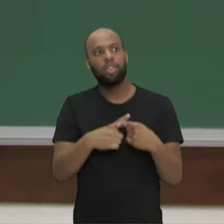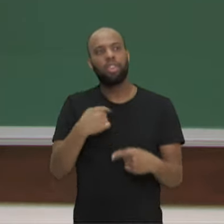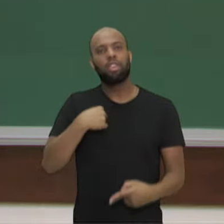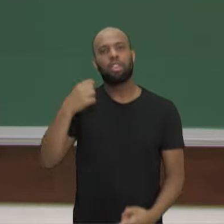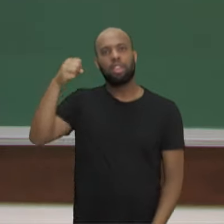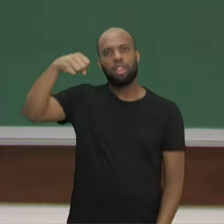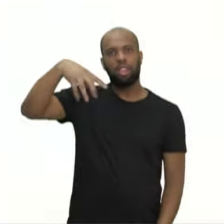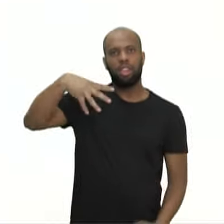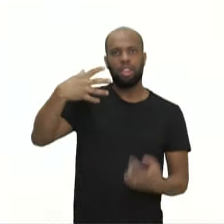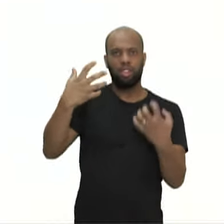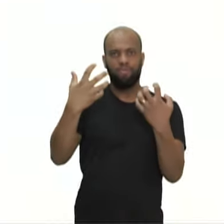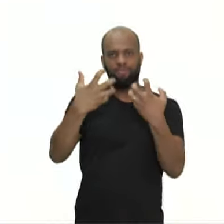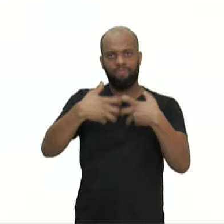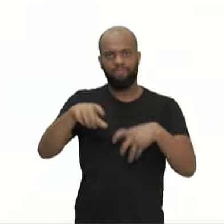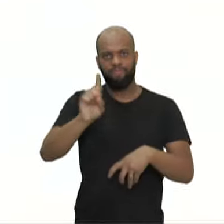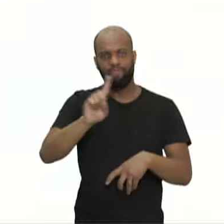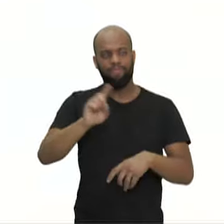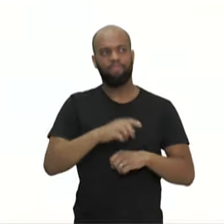ela não é muito barata.